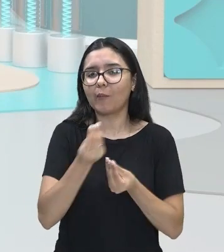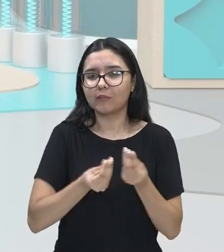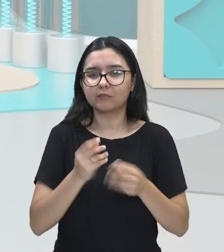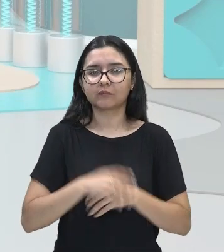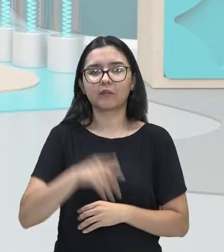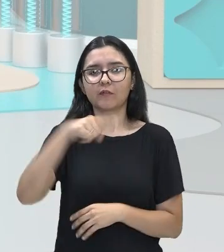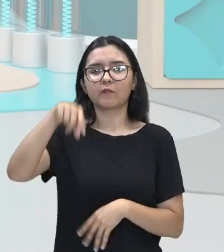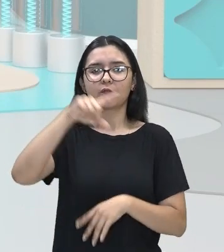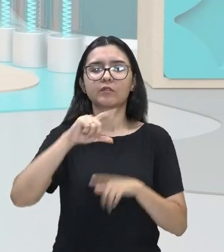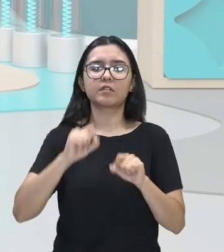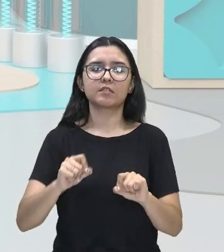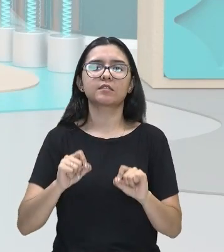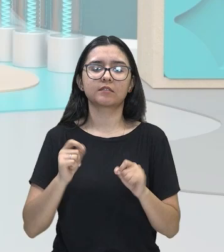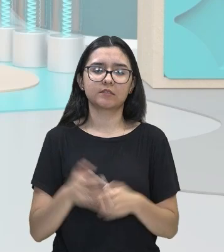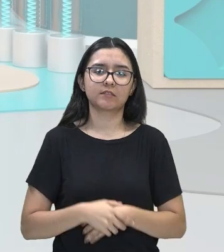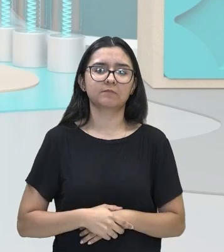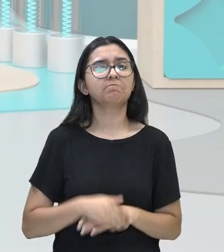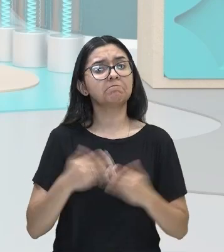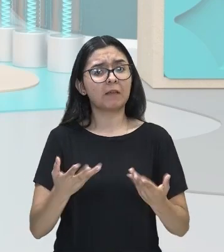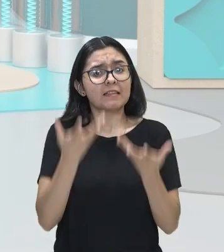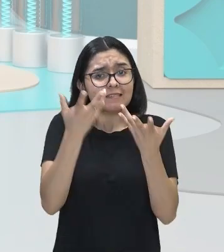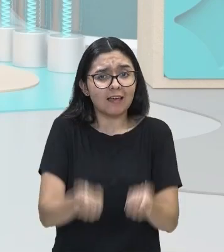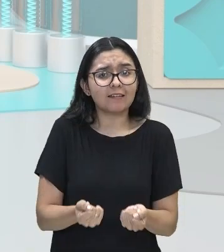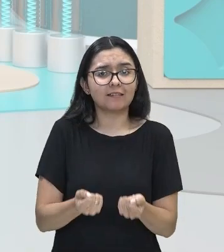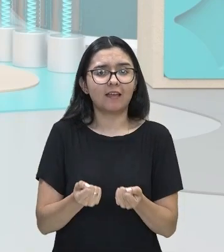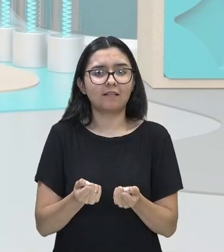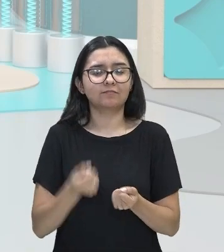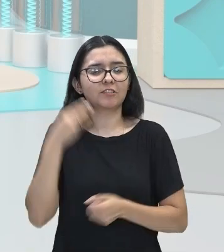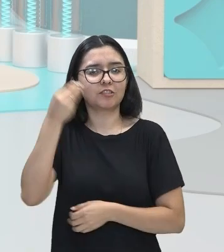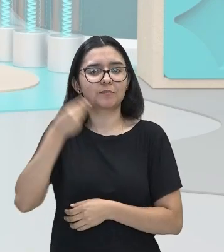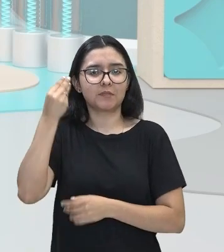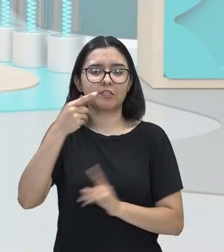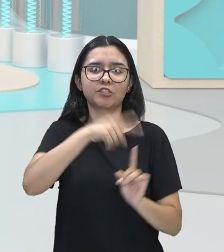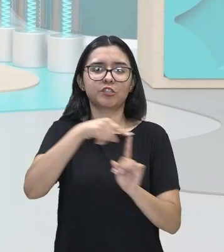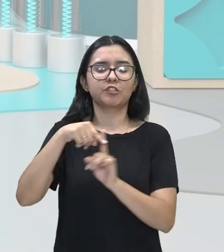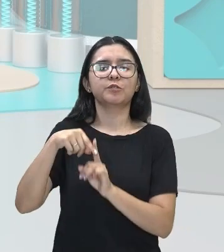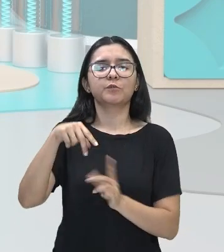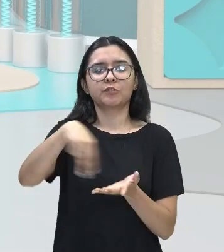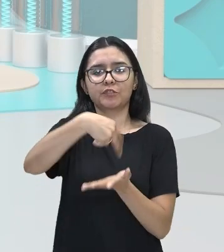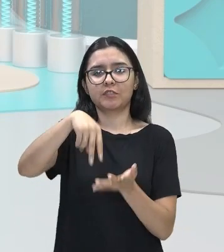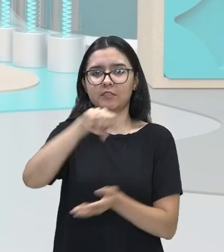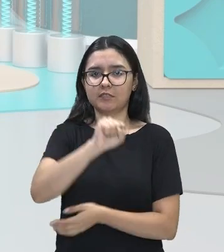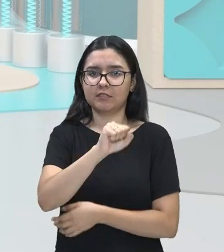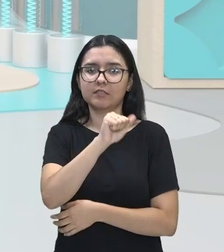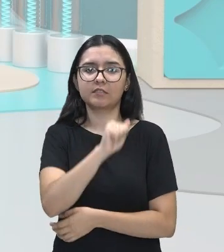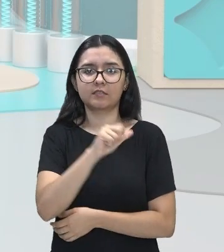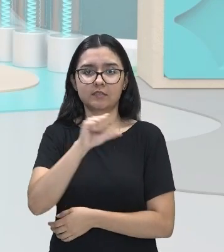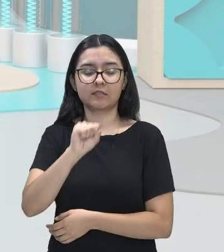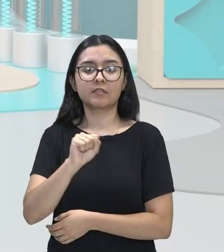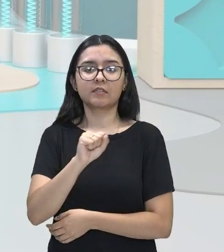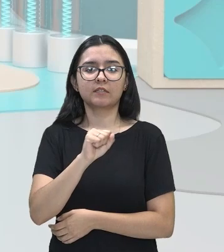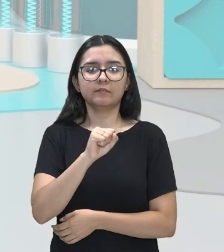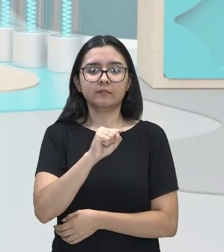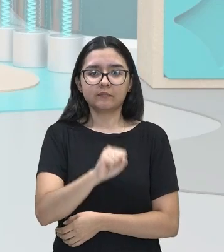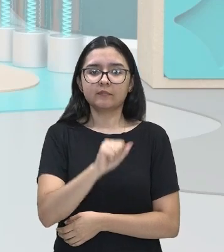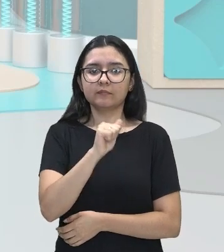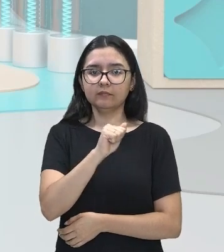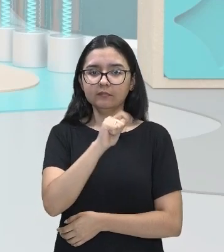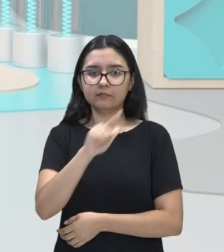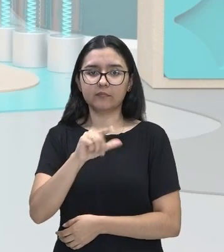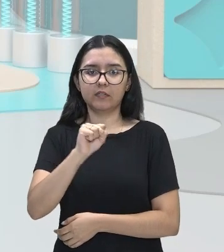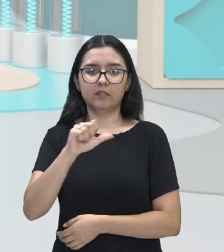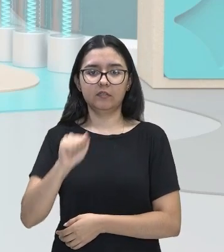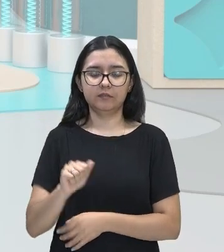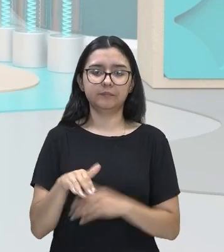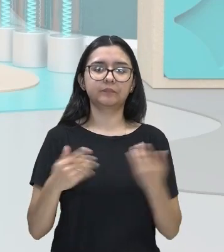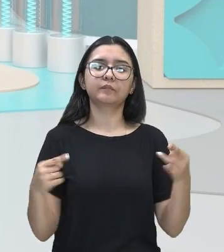você se propor a experimentar e dançar esse estilo maravilhoso e encantador que é a salsa. Olha só, um pouco mais da história.